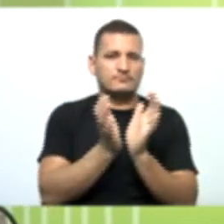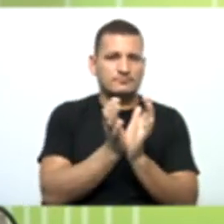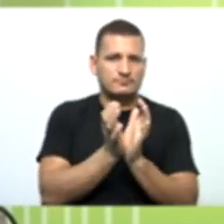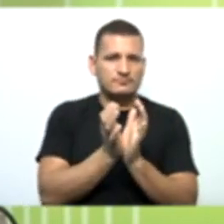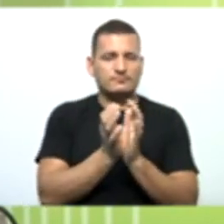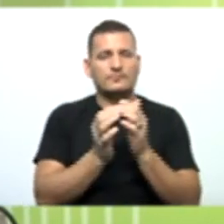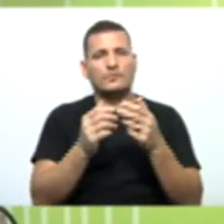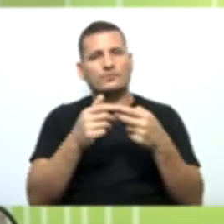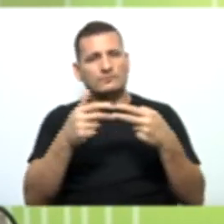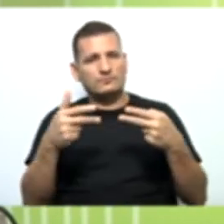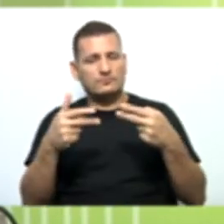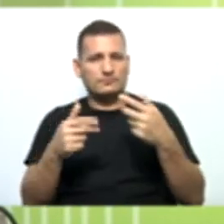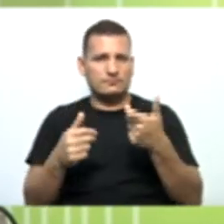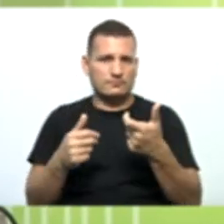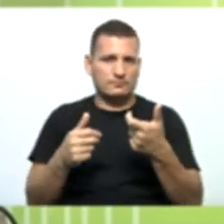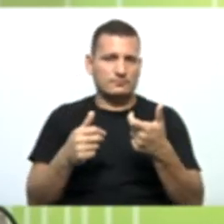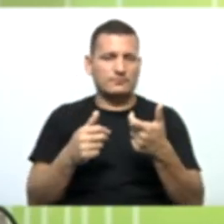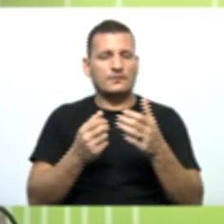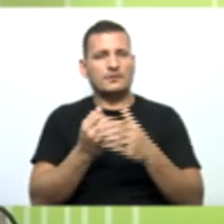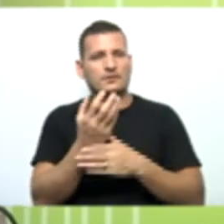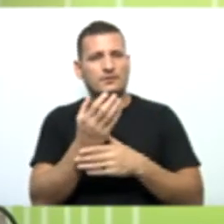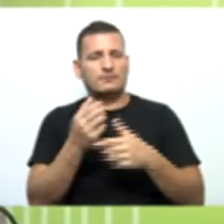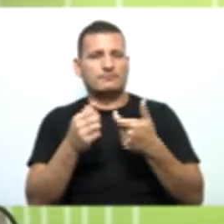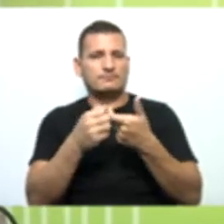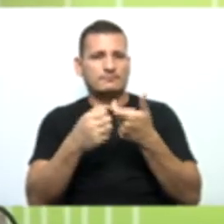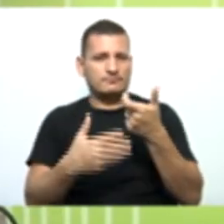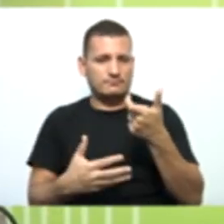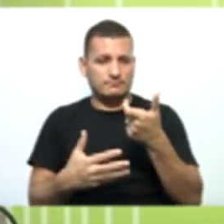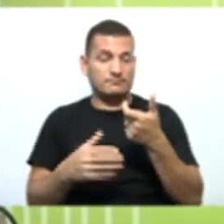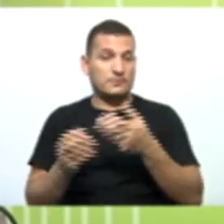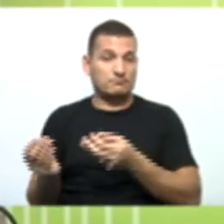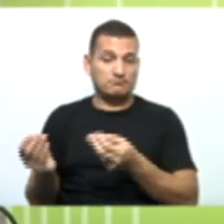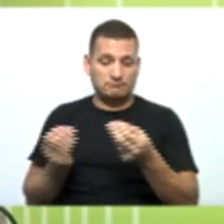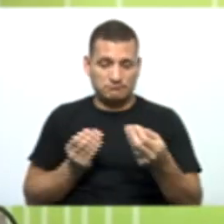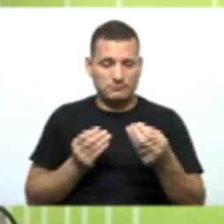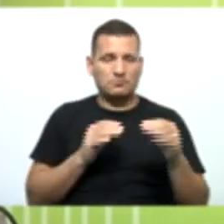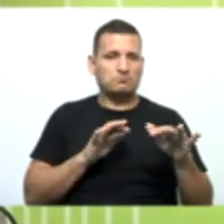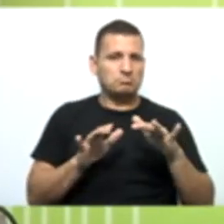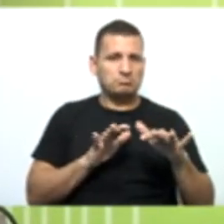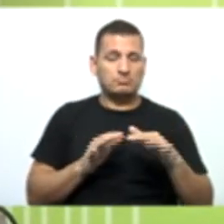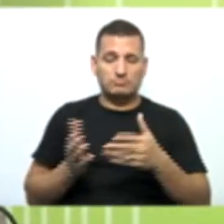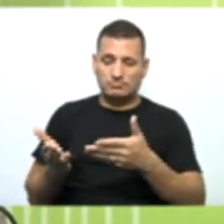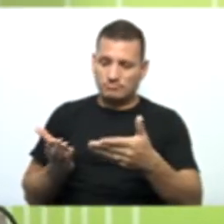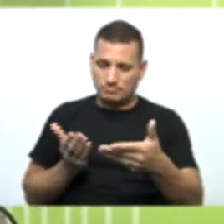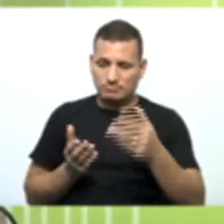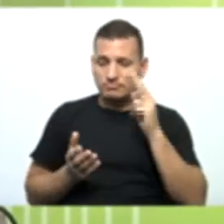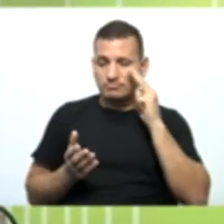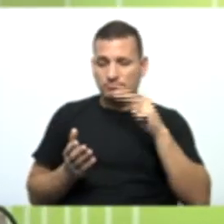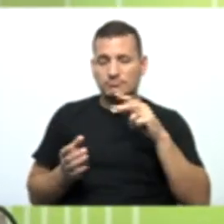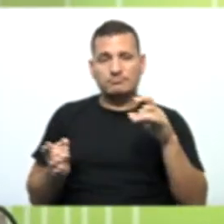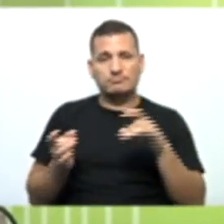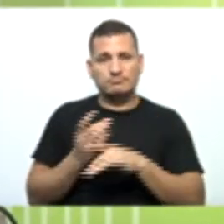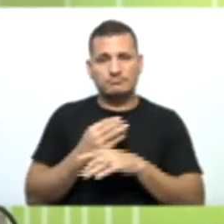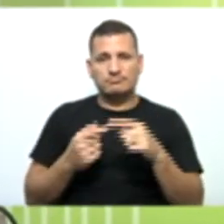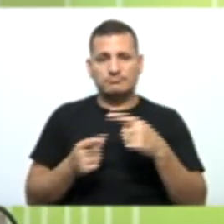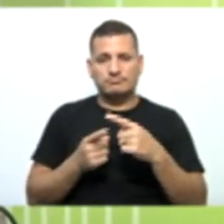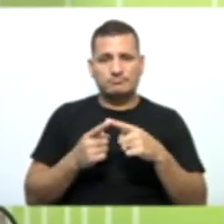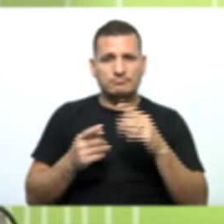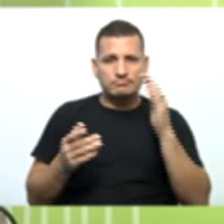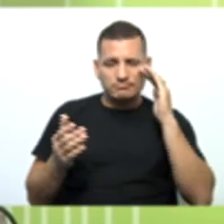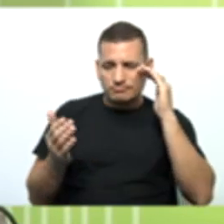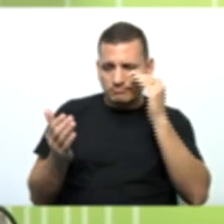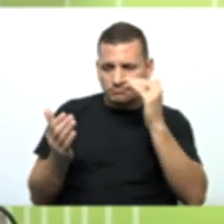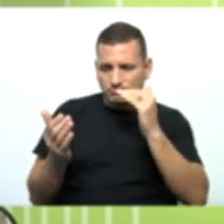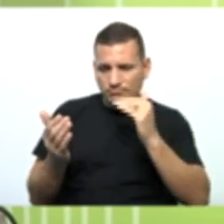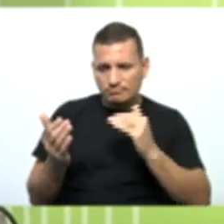objetos, para poder criar os atributos. Isso daí já vai ter que vir pronto pro programador. Por quê? Ele vai seguir o que